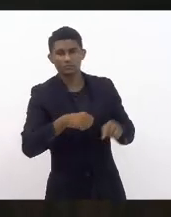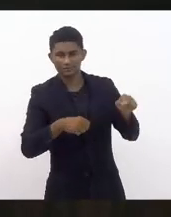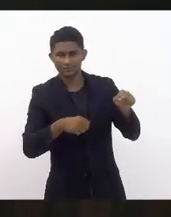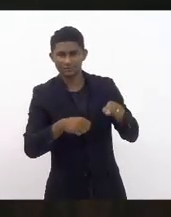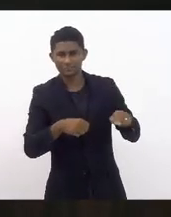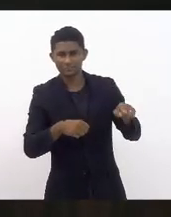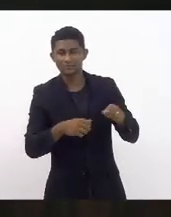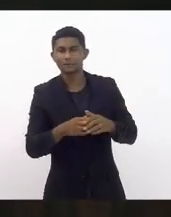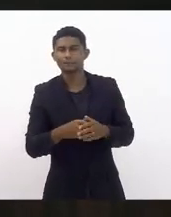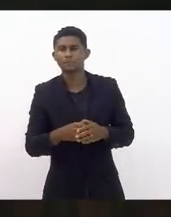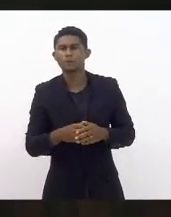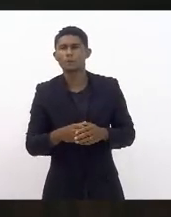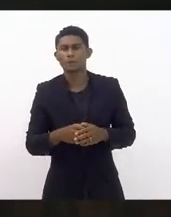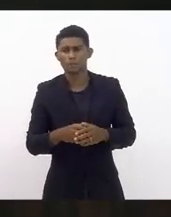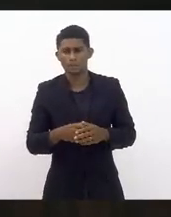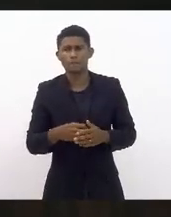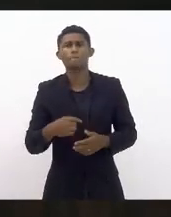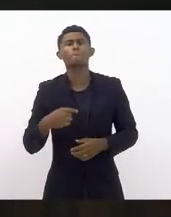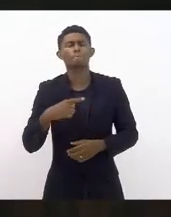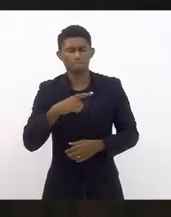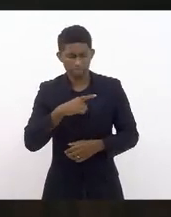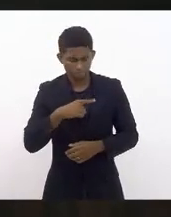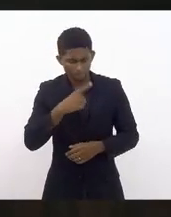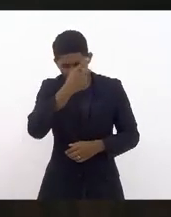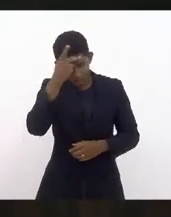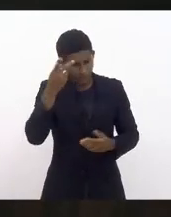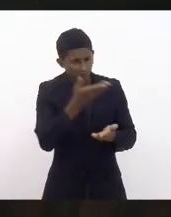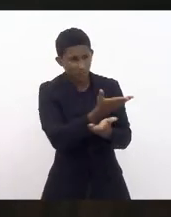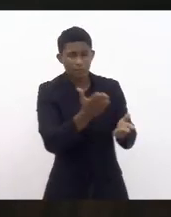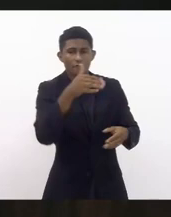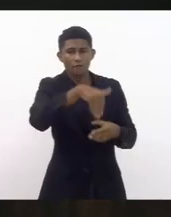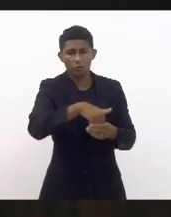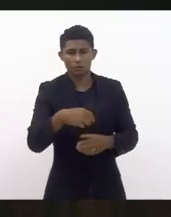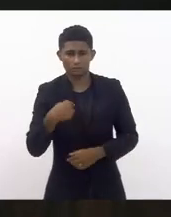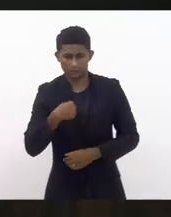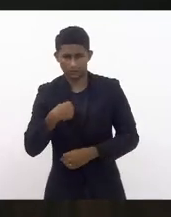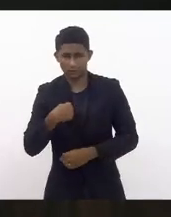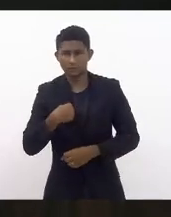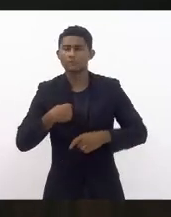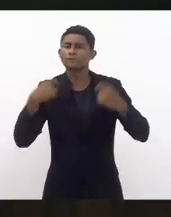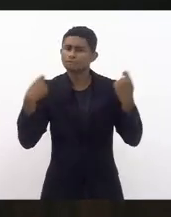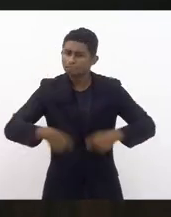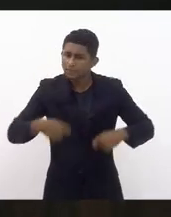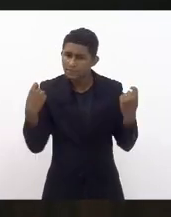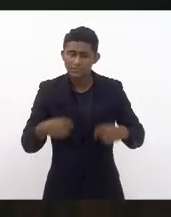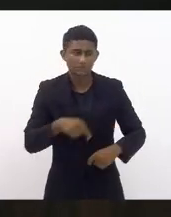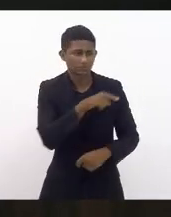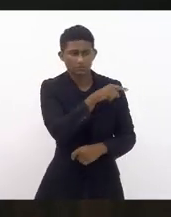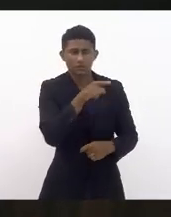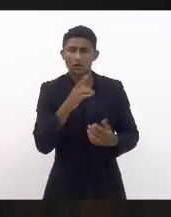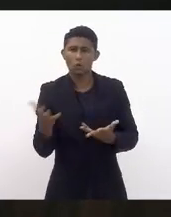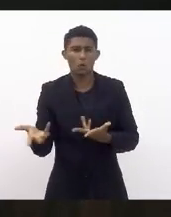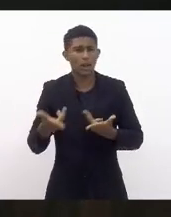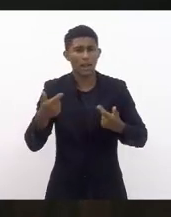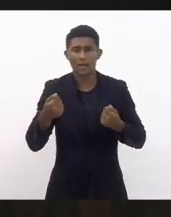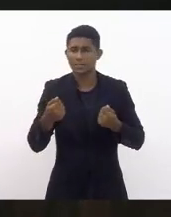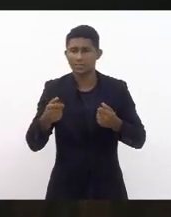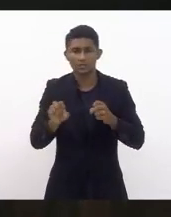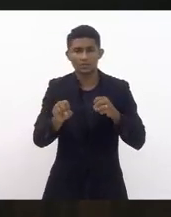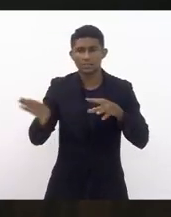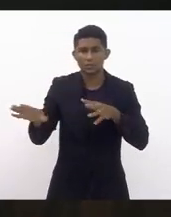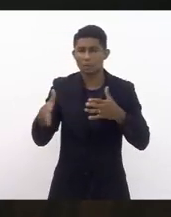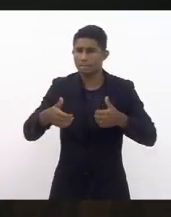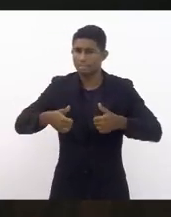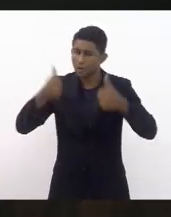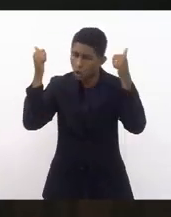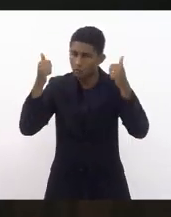Região essa que eu tenho voto, eu tenho eleitores e que eu preciso melhorar a qualidade do ensino enquanto pedagoga. Então,